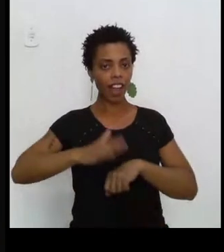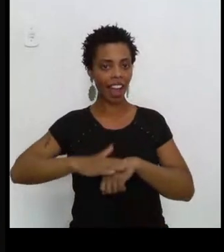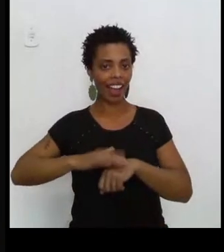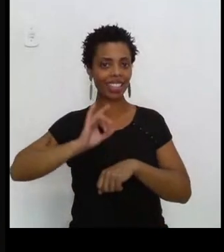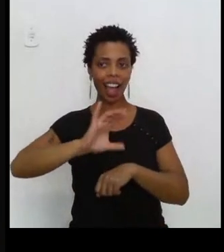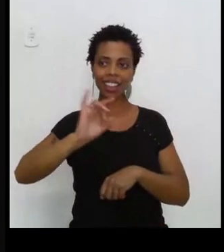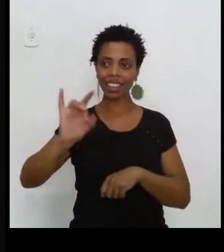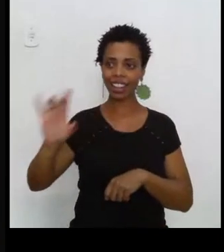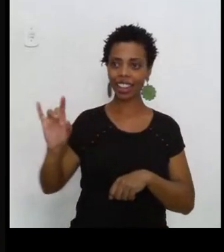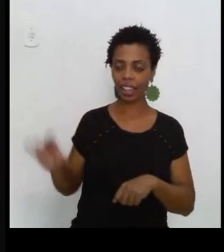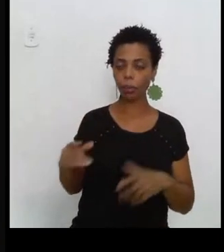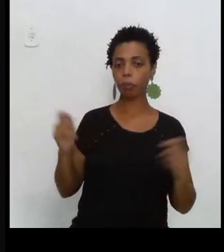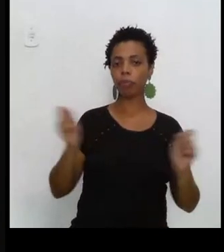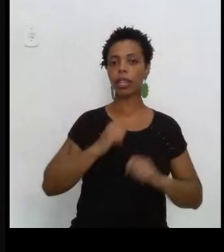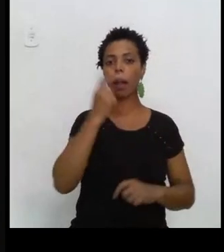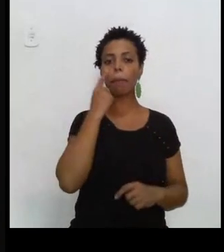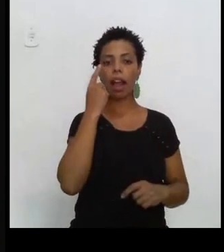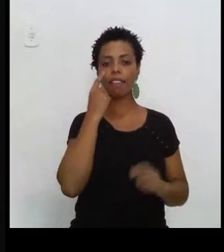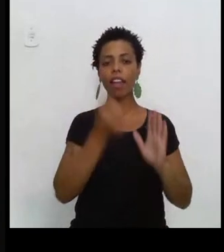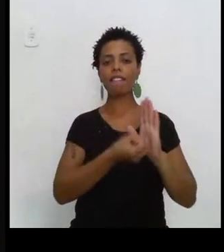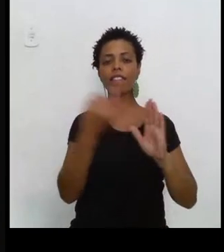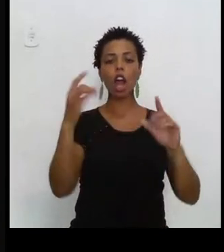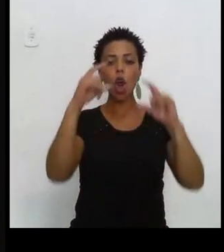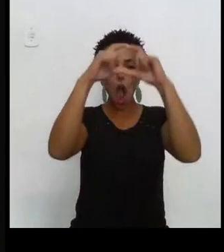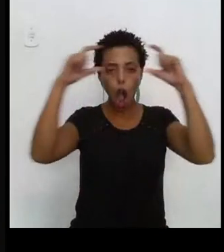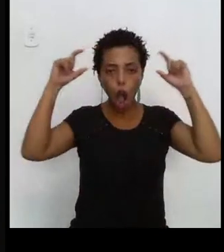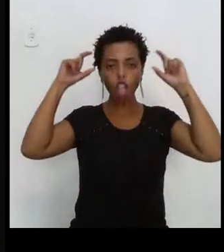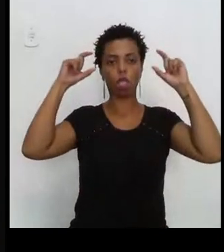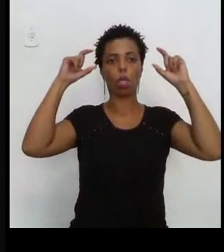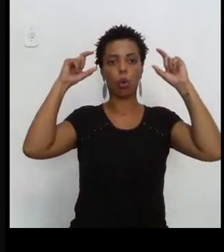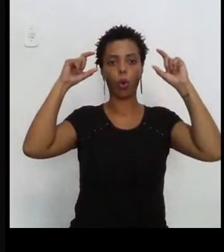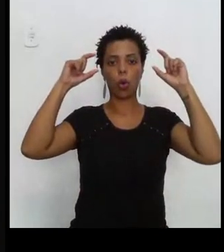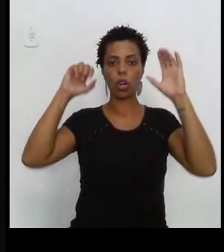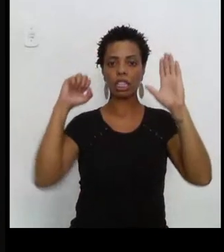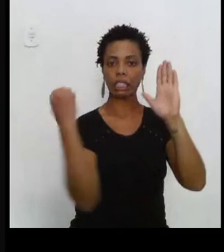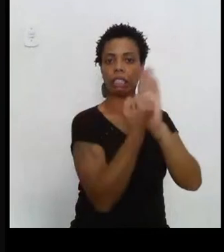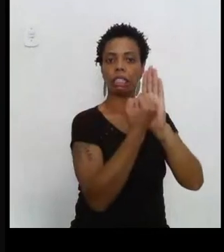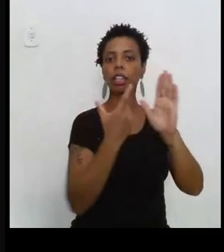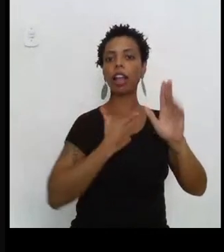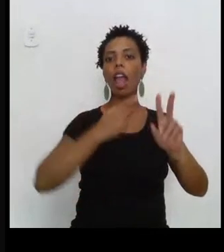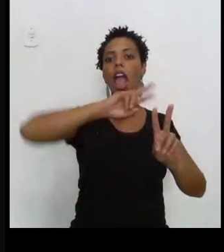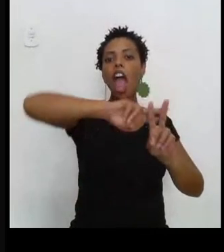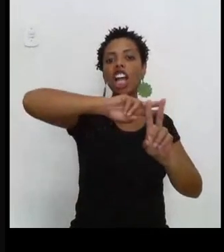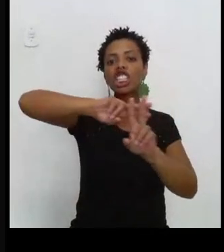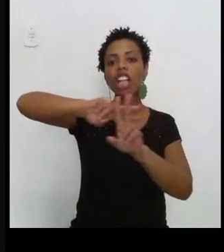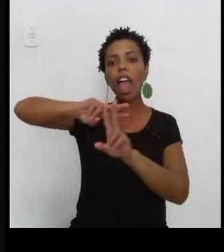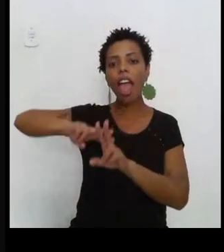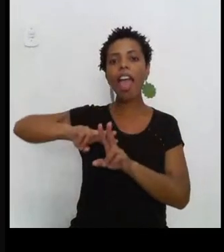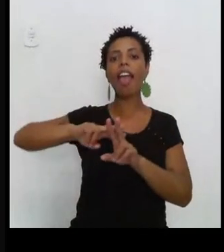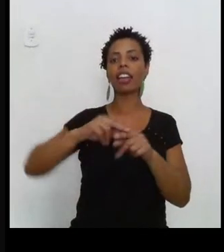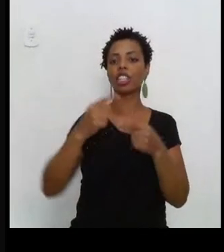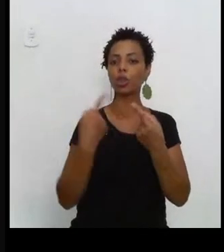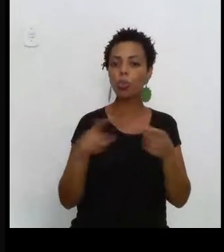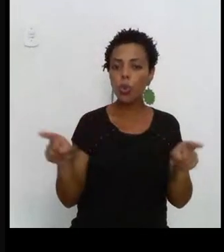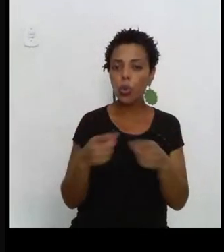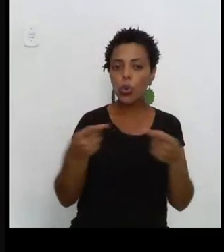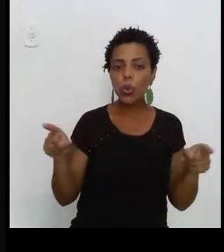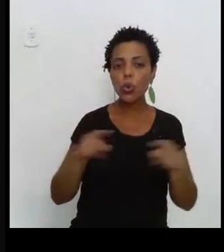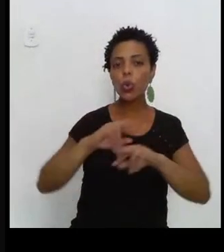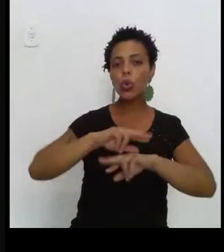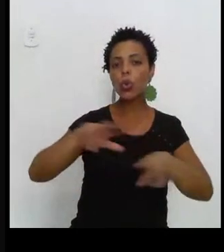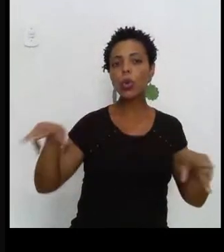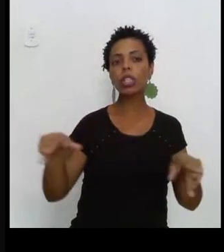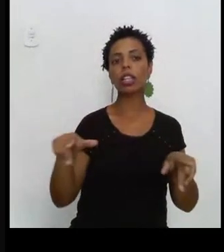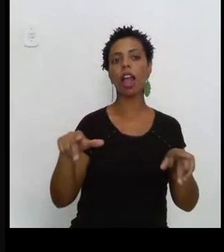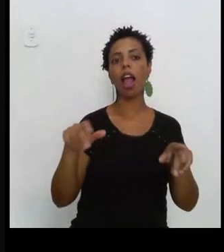hashtag no lugar esse calor canciones en Cruz Sou eu beleza não aparece apresentasse o